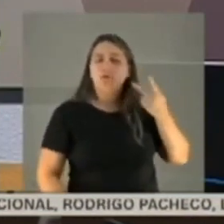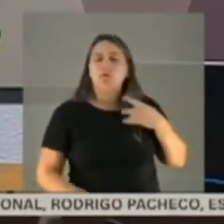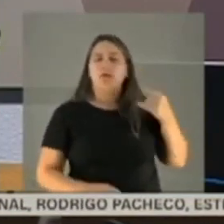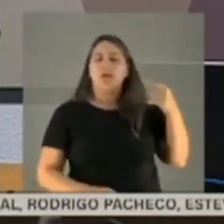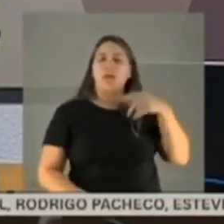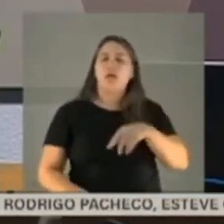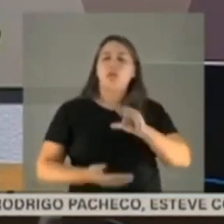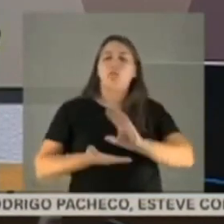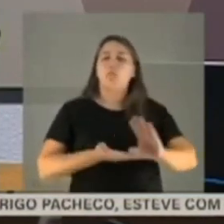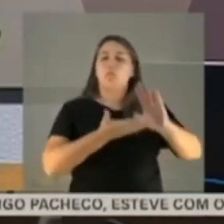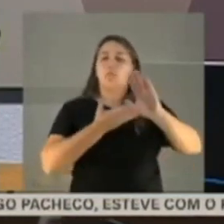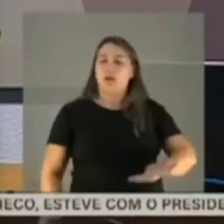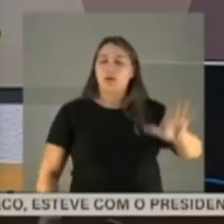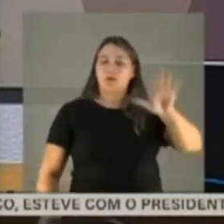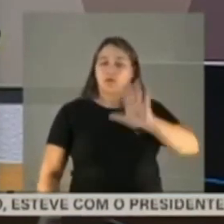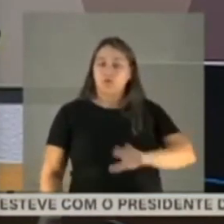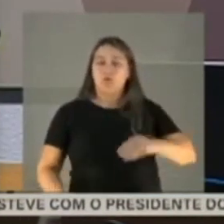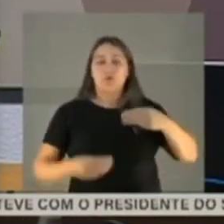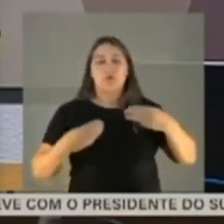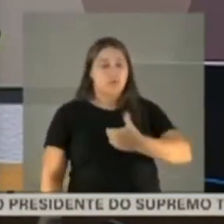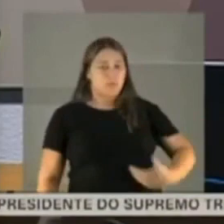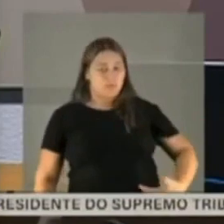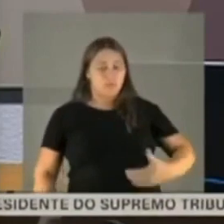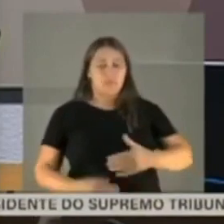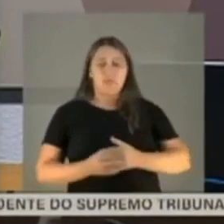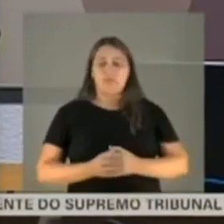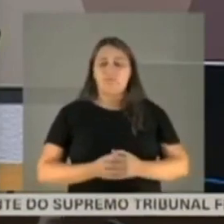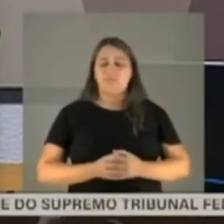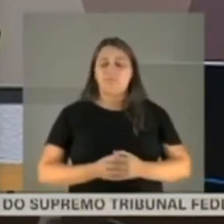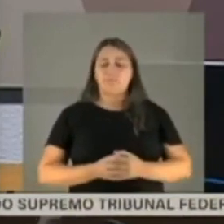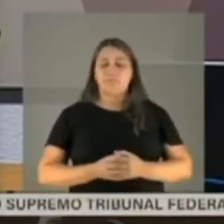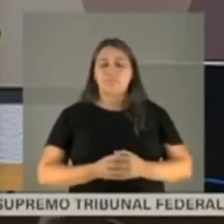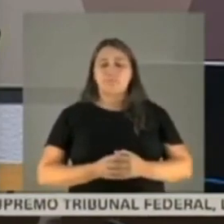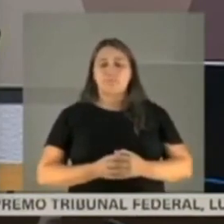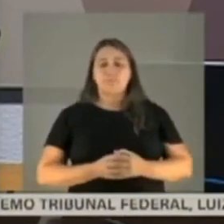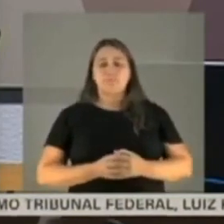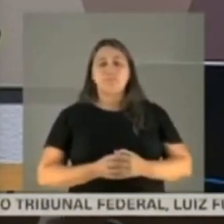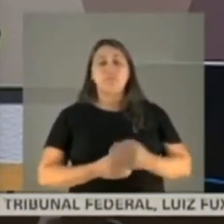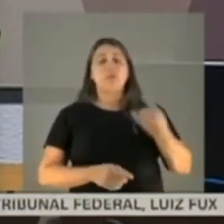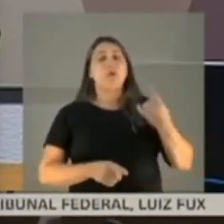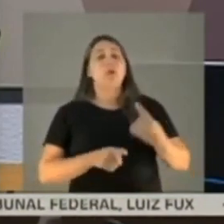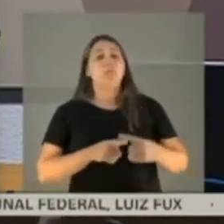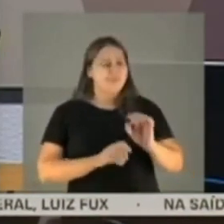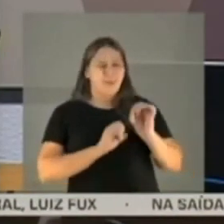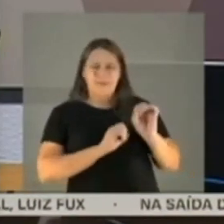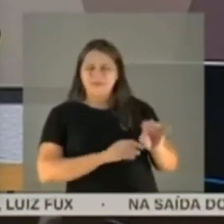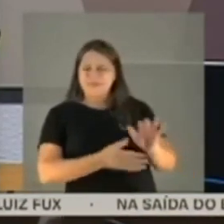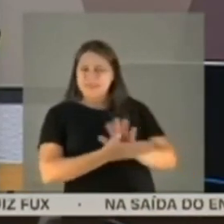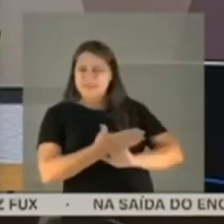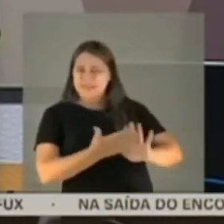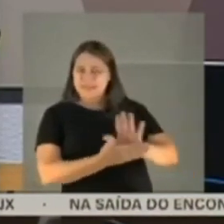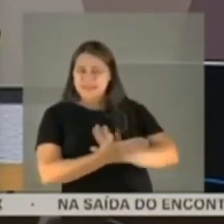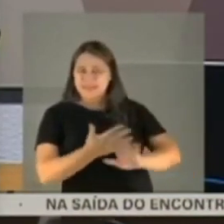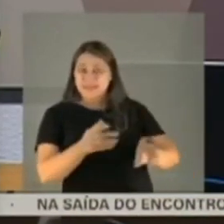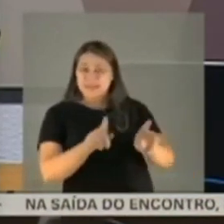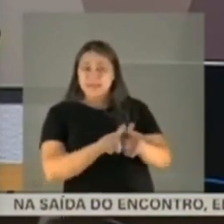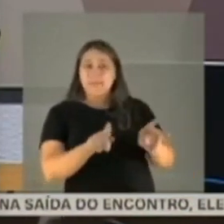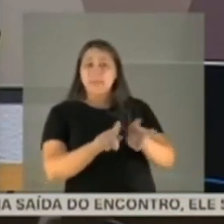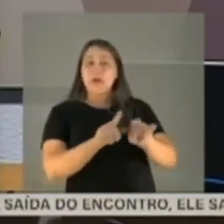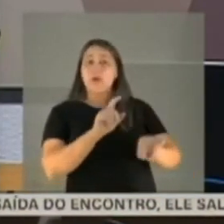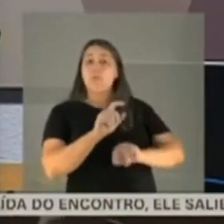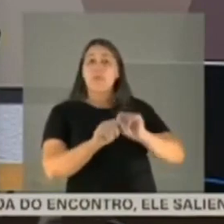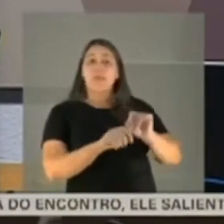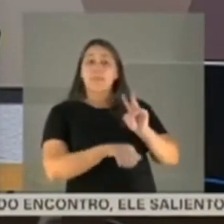Conselho Nacional do Ministério Público por conta do ato que, além de deseducar, anistia um crime